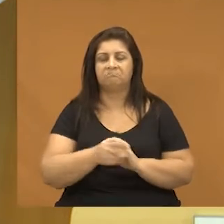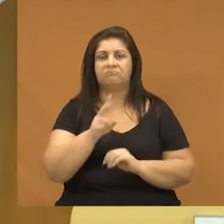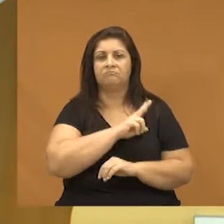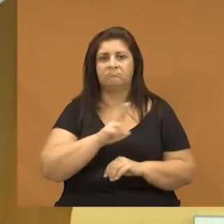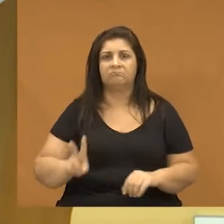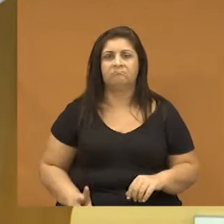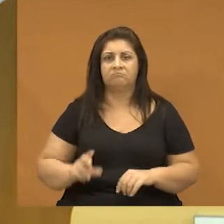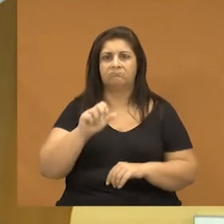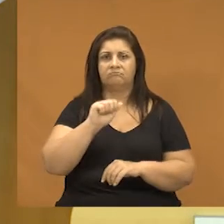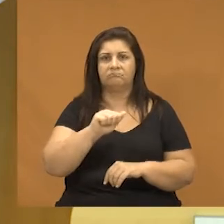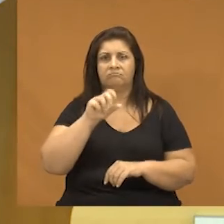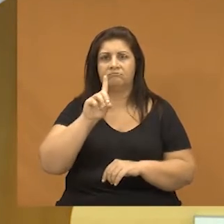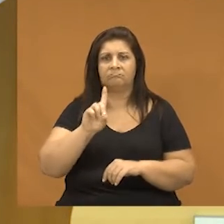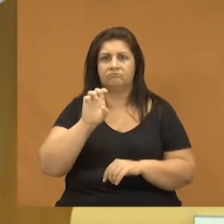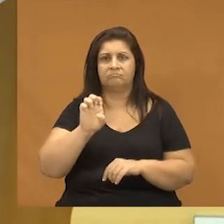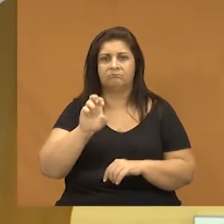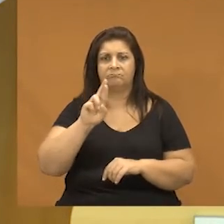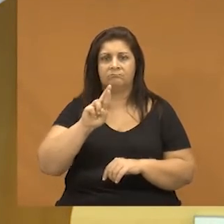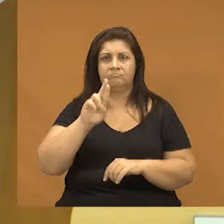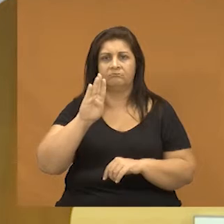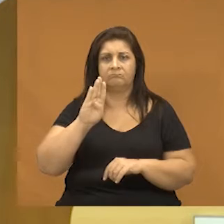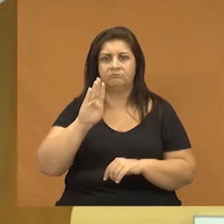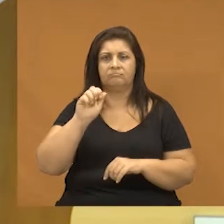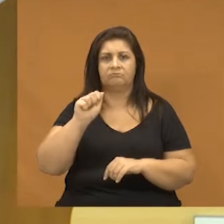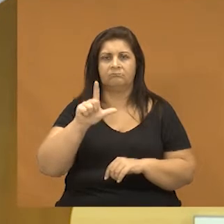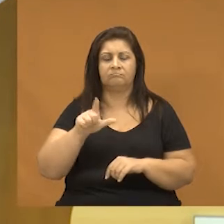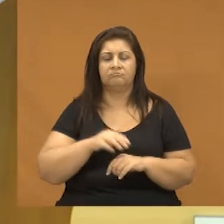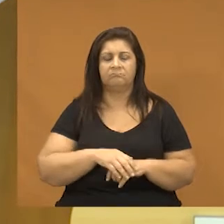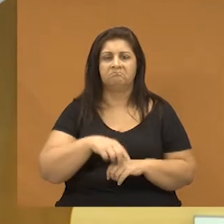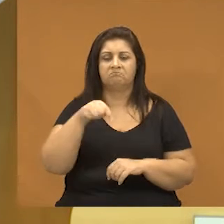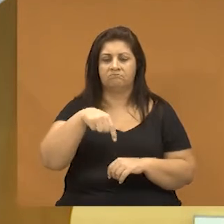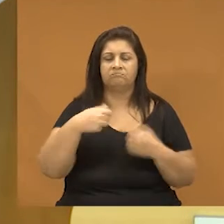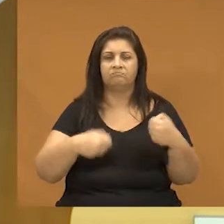vereador Aderbal. Isso que precisava nessa casa.